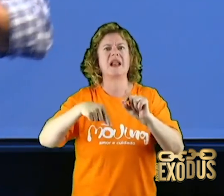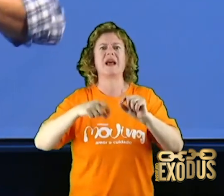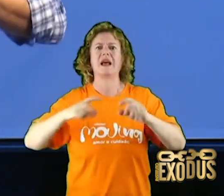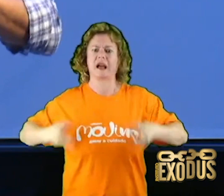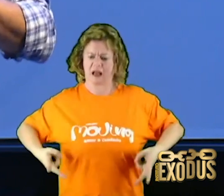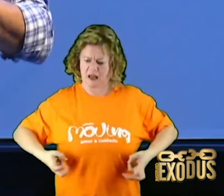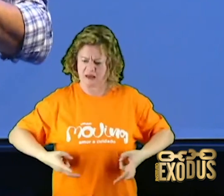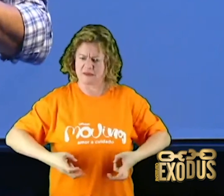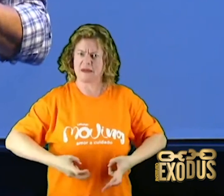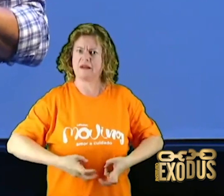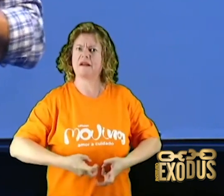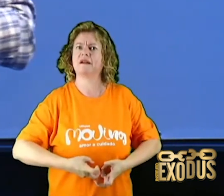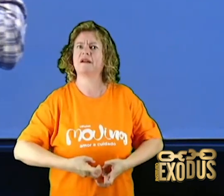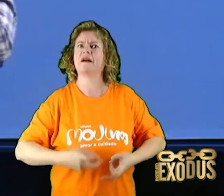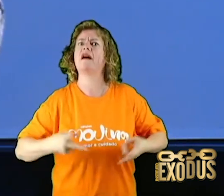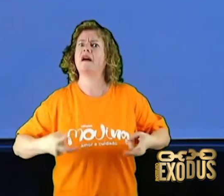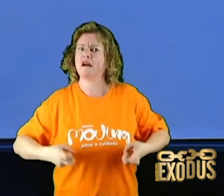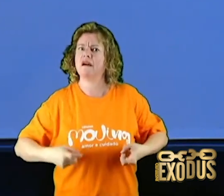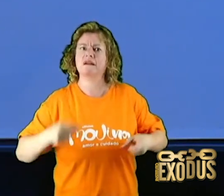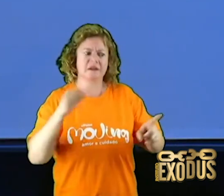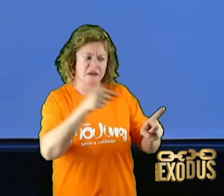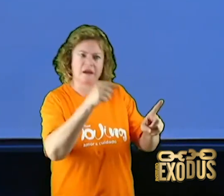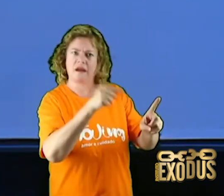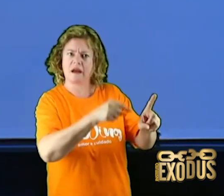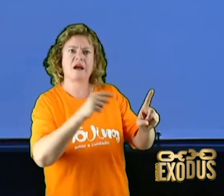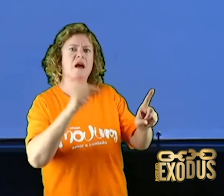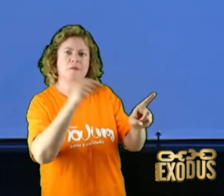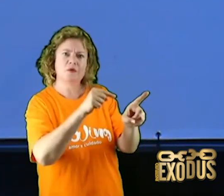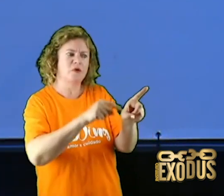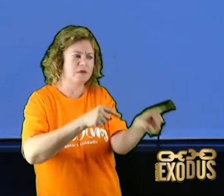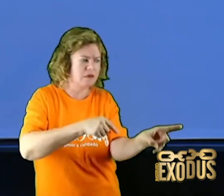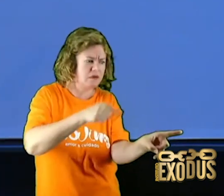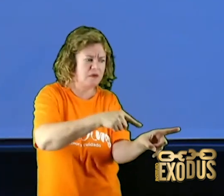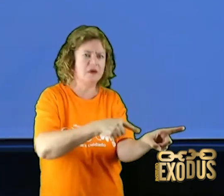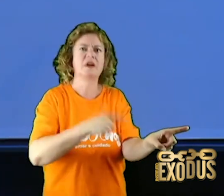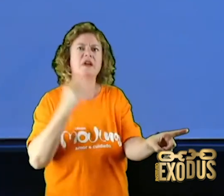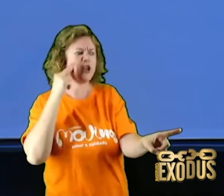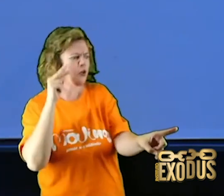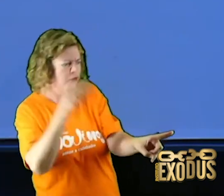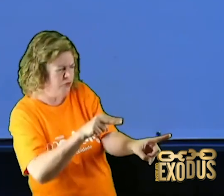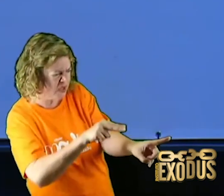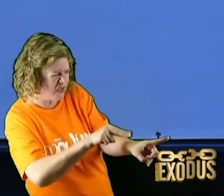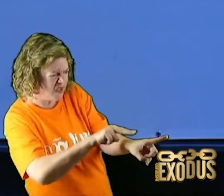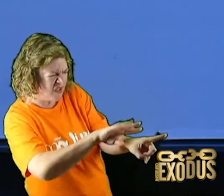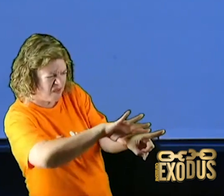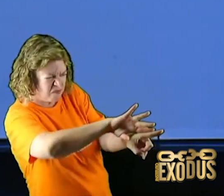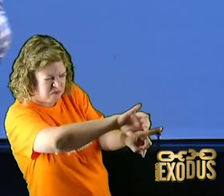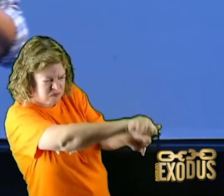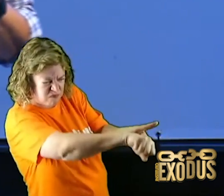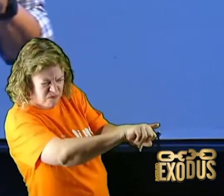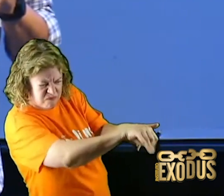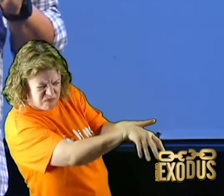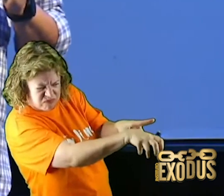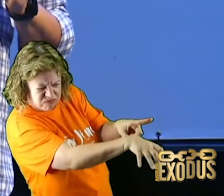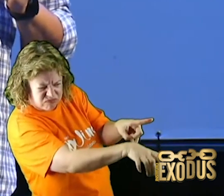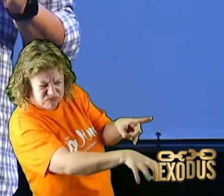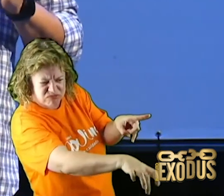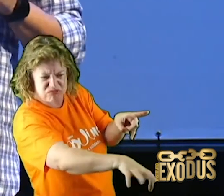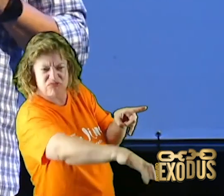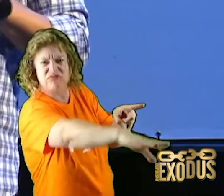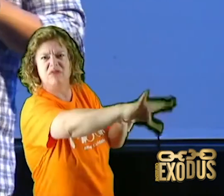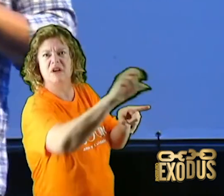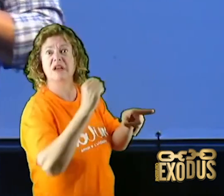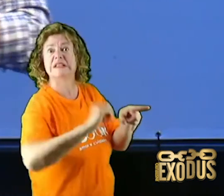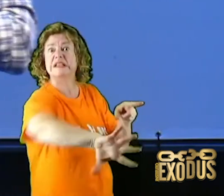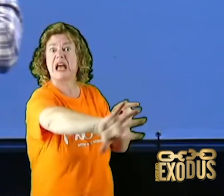aquele tumor pelo ouvido da pessoa. O poder de Deus, ele é acessível, mas nós